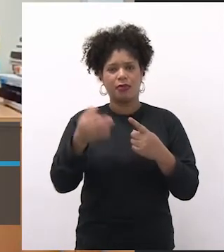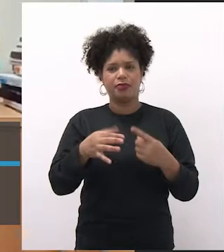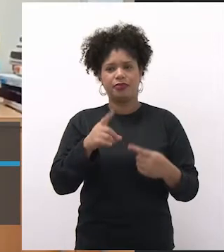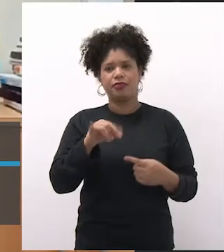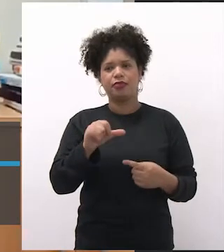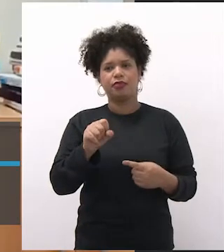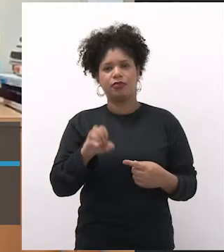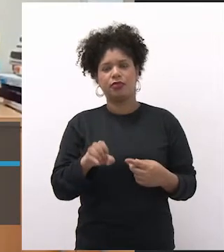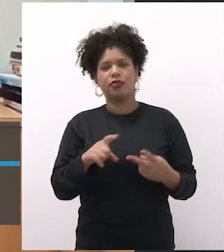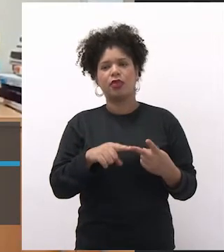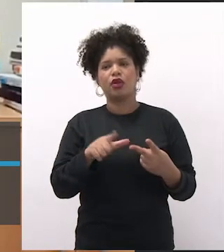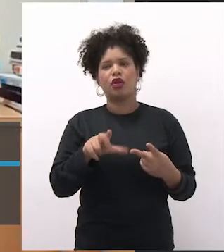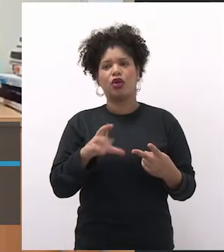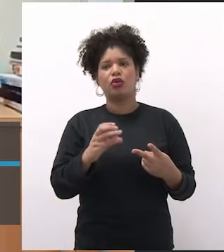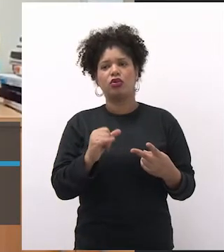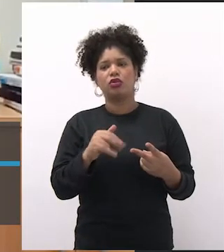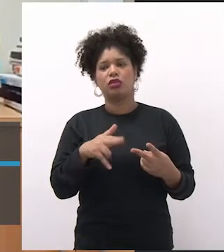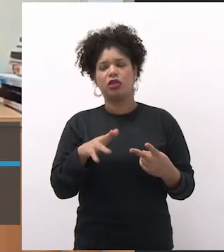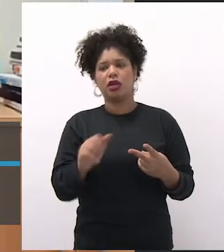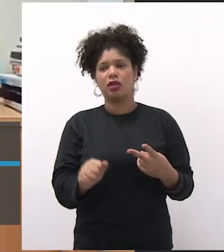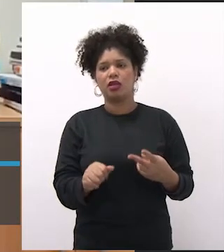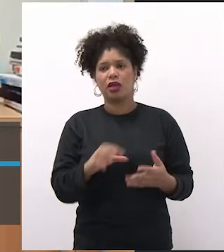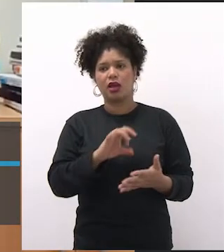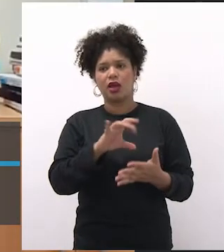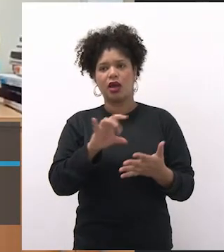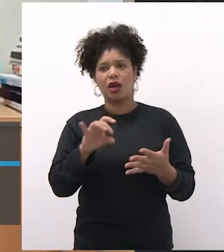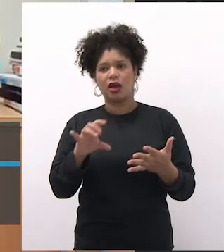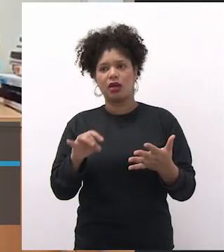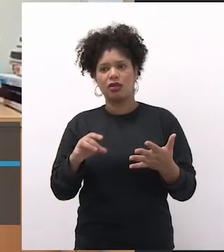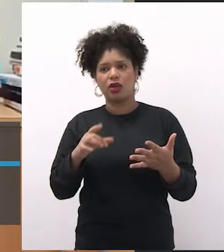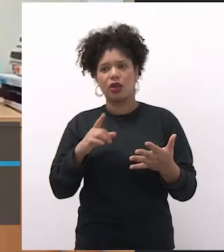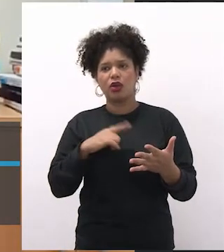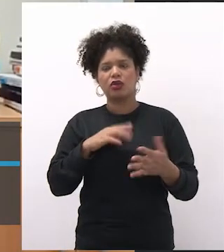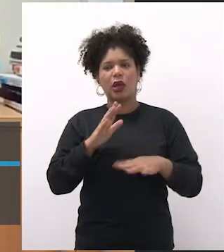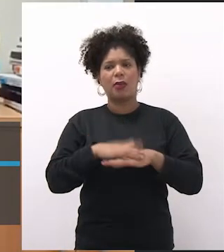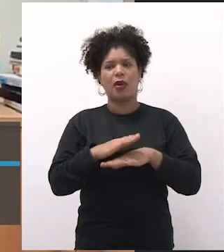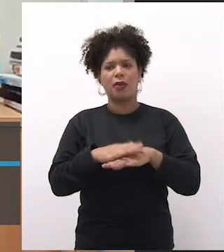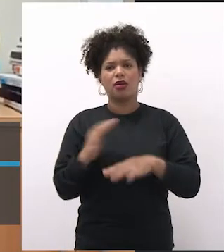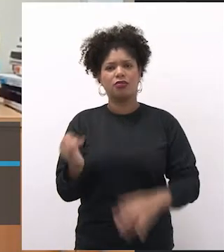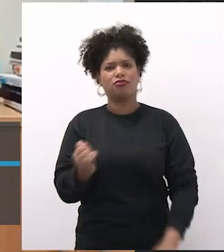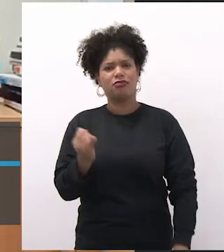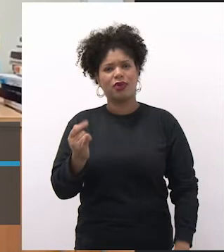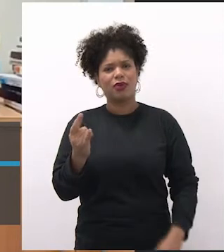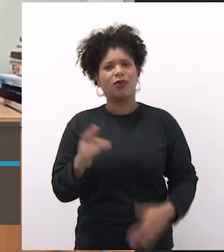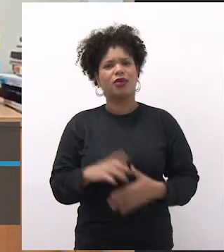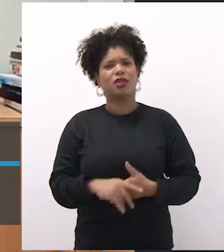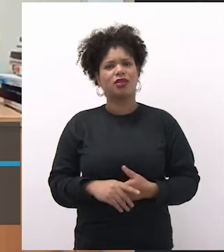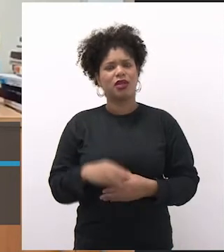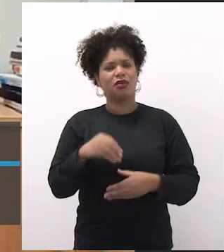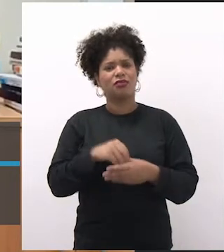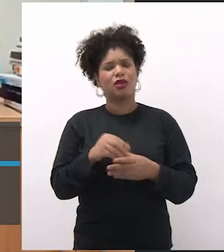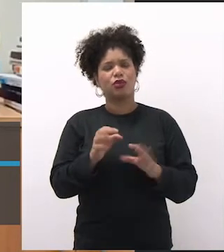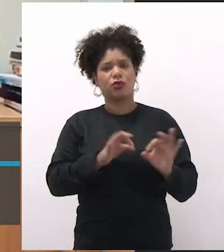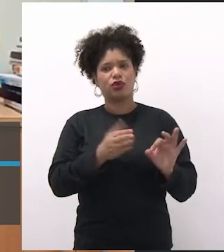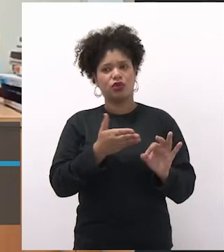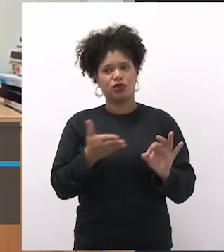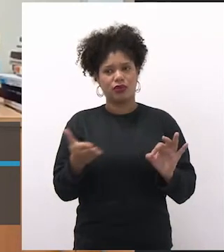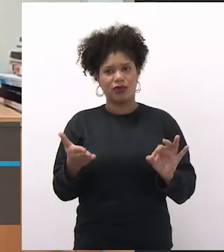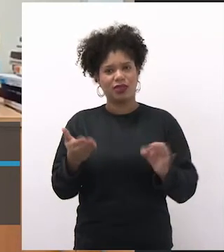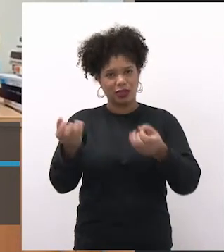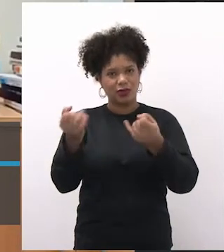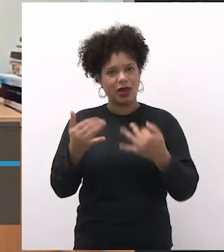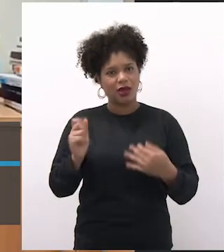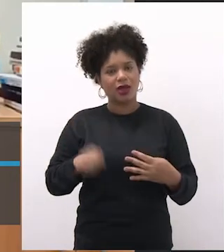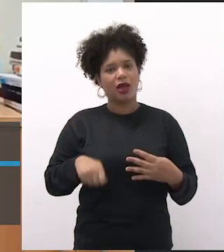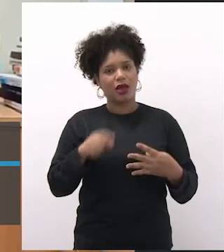e da Luciana, cada uma ali desenvolve um papel, né, dentro do projeto de vocês. Se vocês quiserem comentar